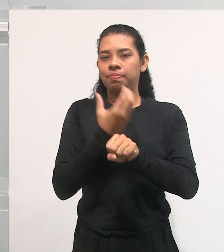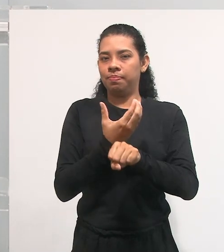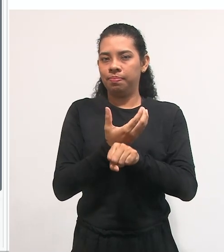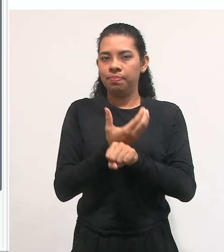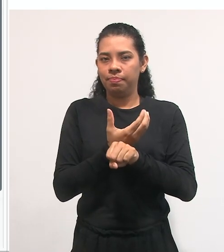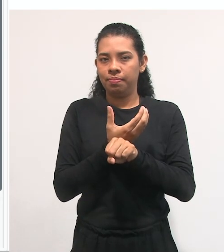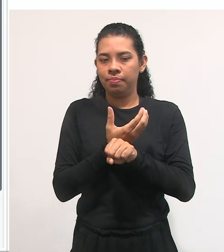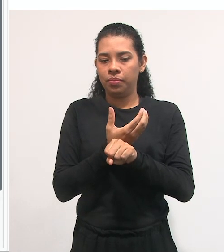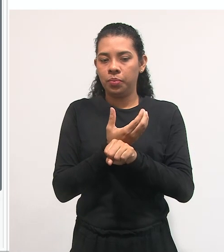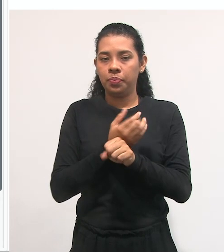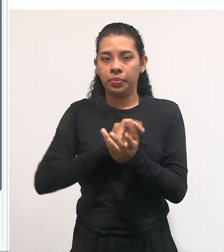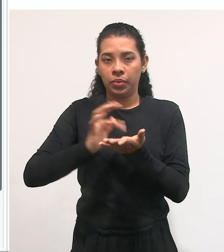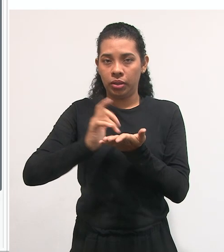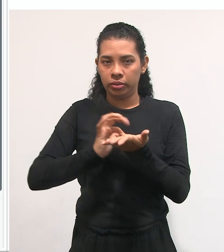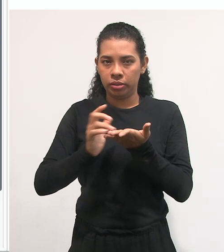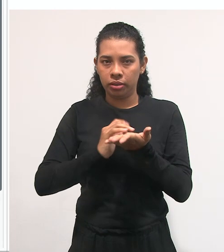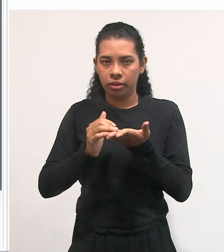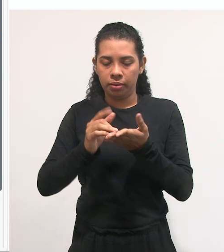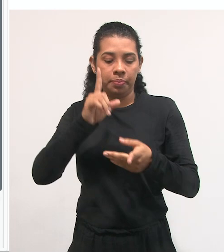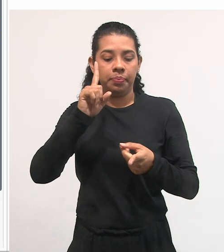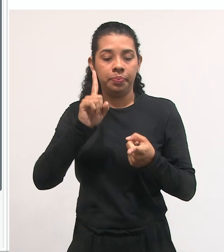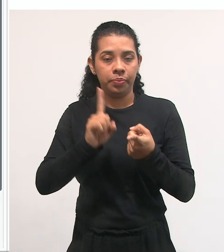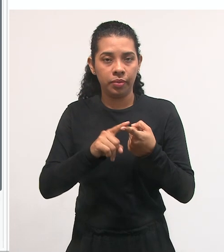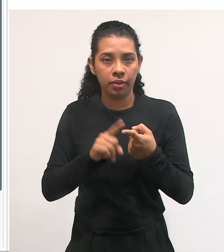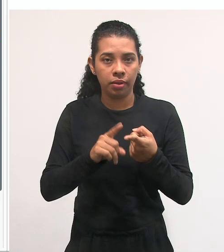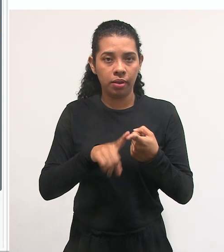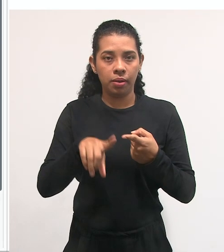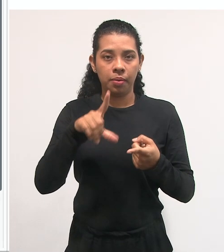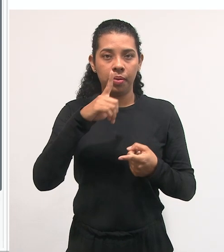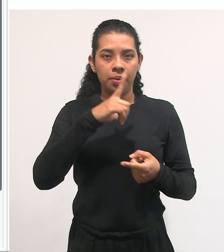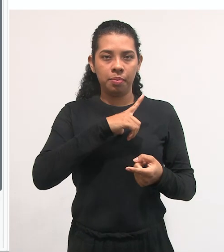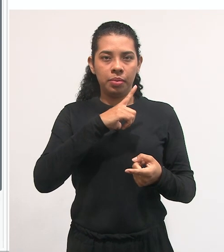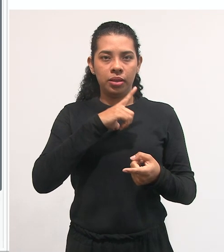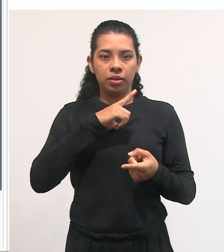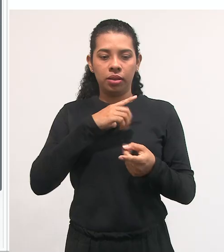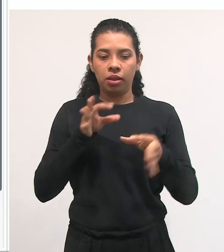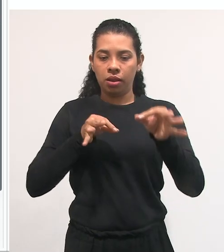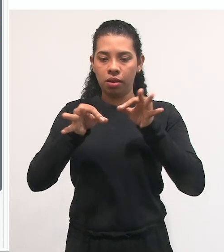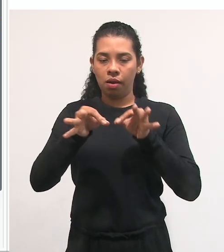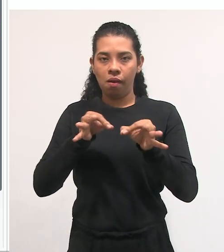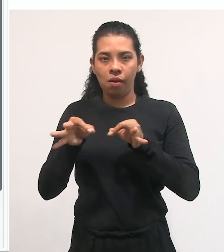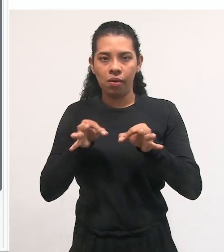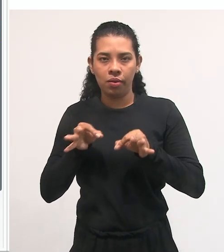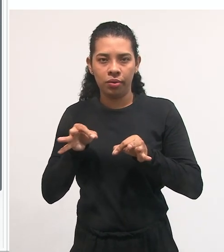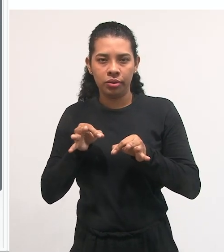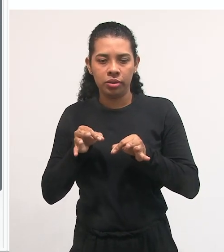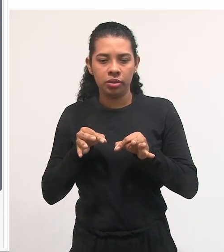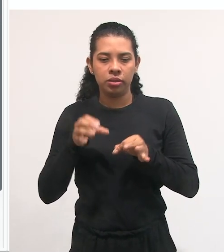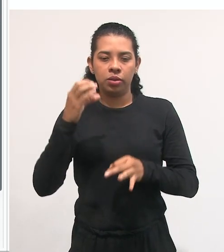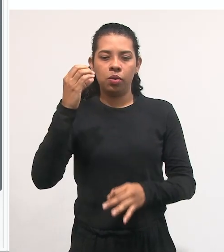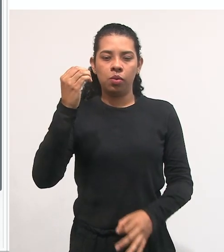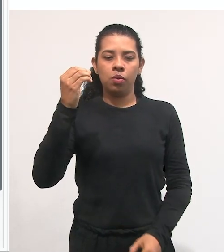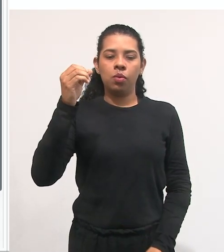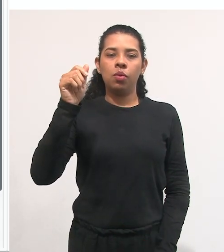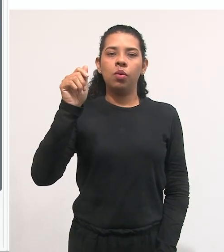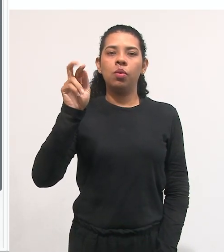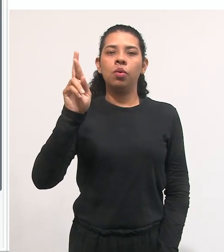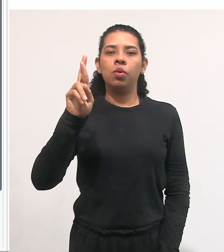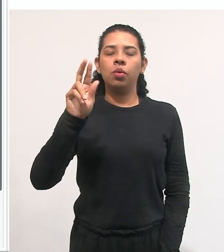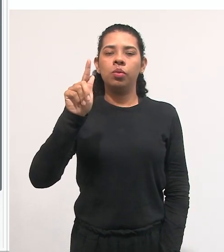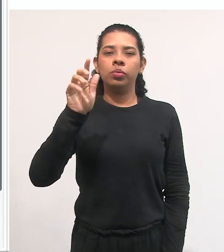Aí, eu tenho também a organização por meio dessas essas secretarias, então, vão fazer